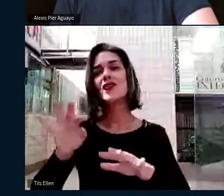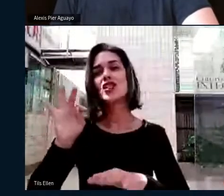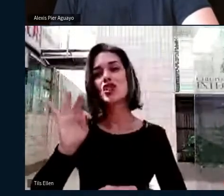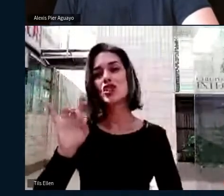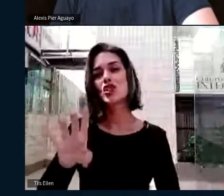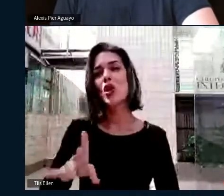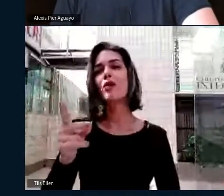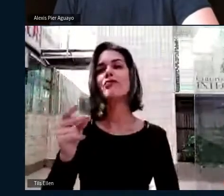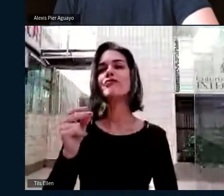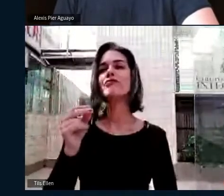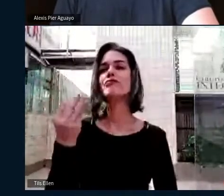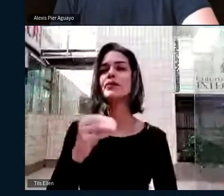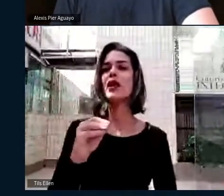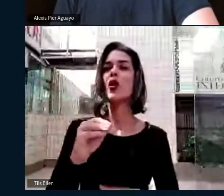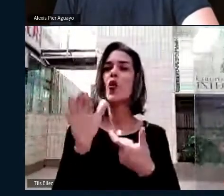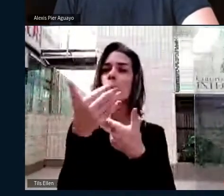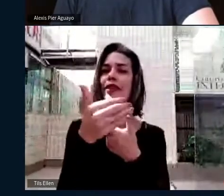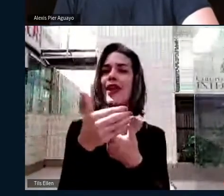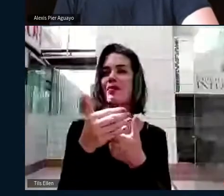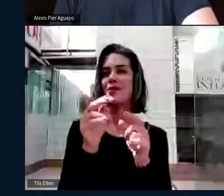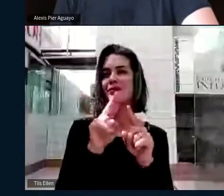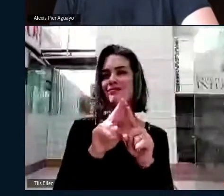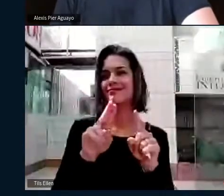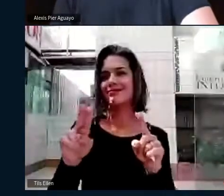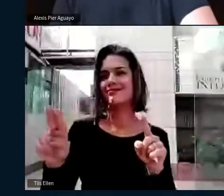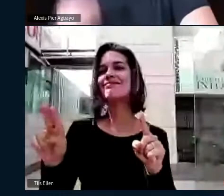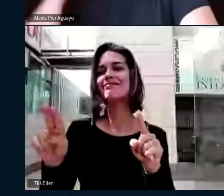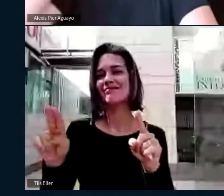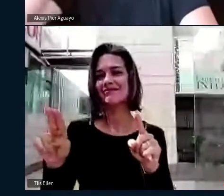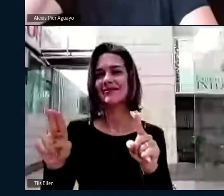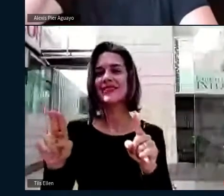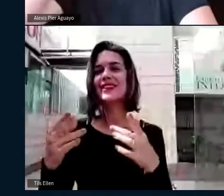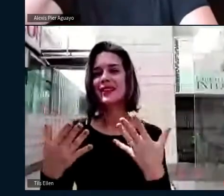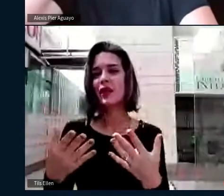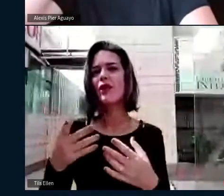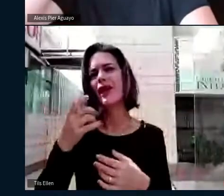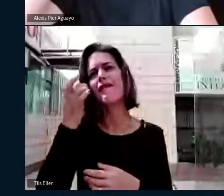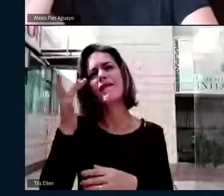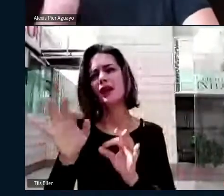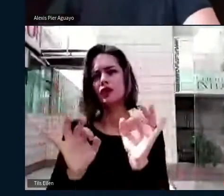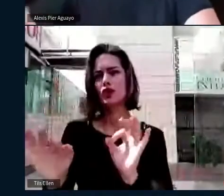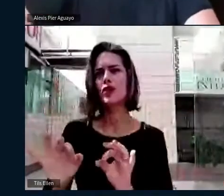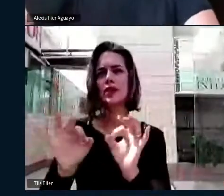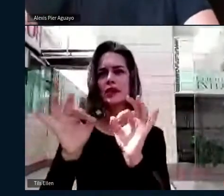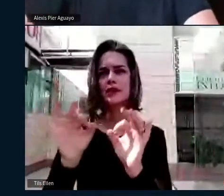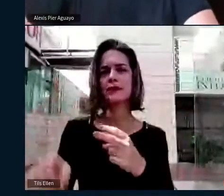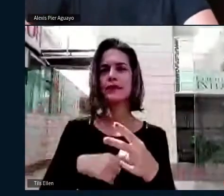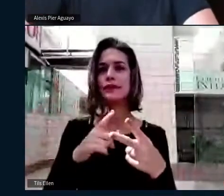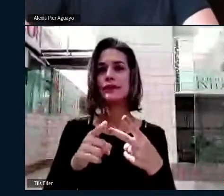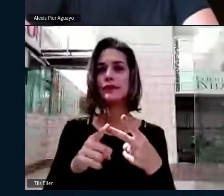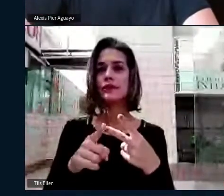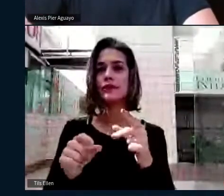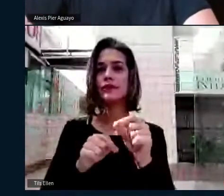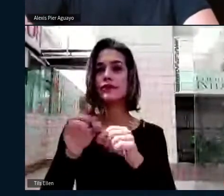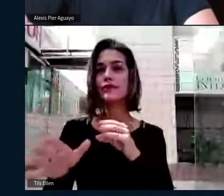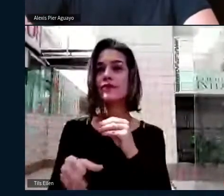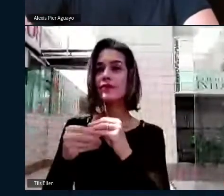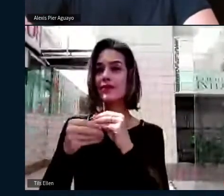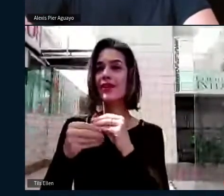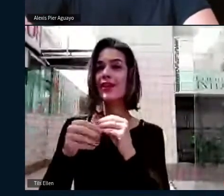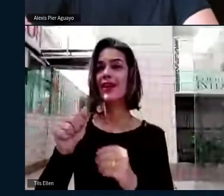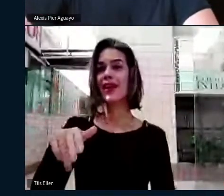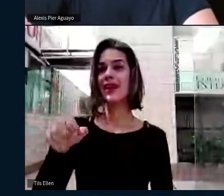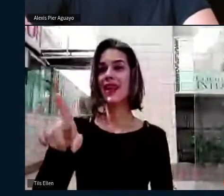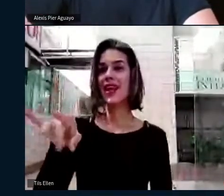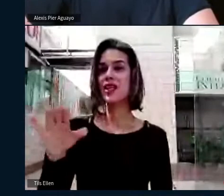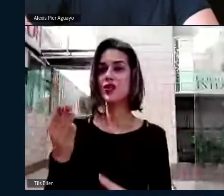pouco de padrão nisso, mas são poucas, então acho que isso é fácil de arrumar. É, também a referenciação dos anexos, na metodologia você